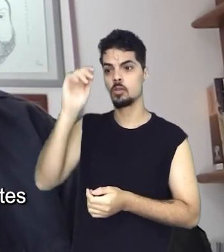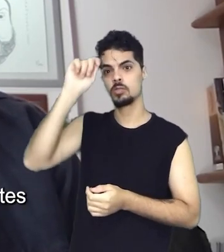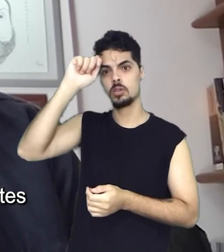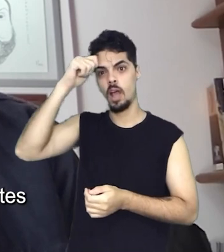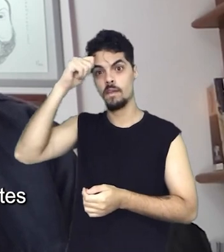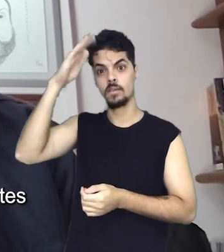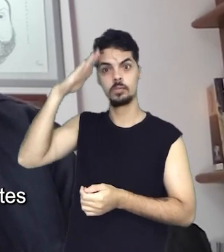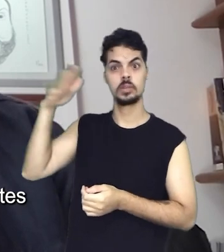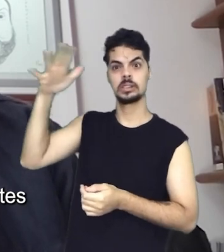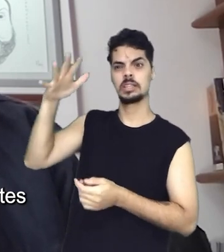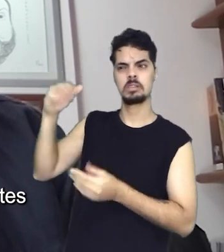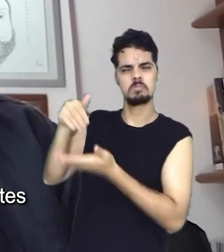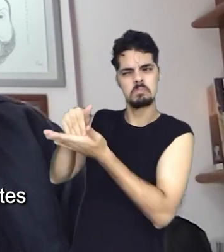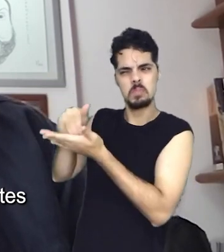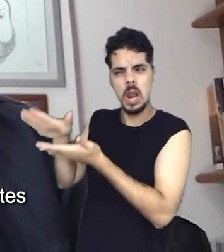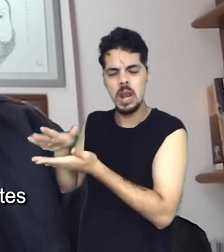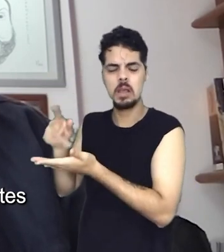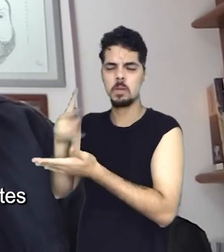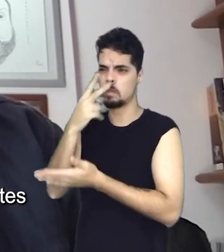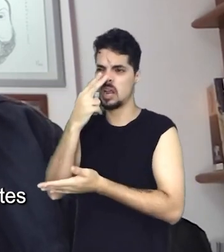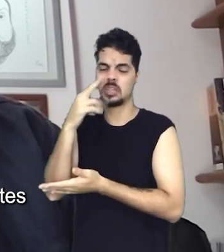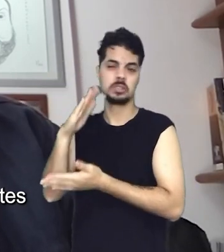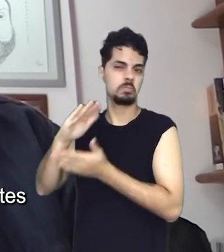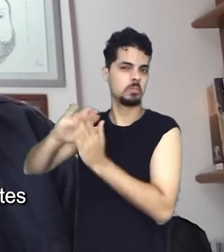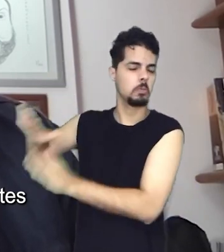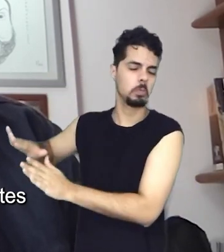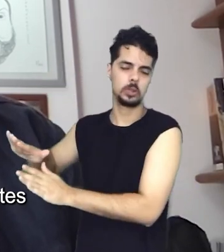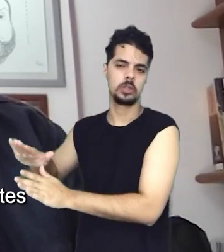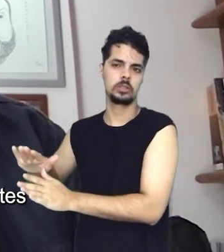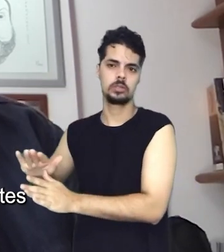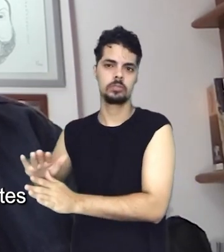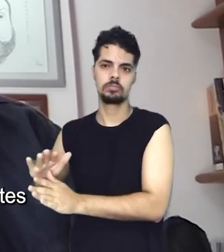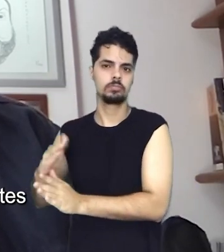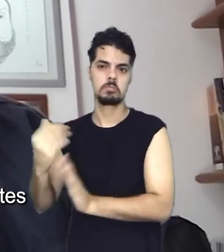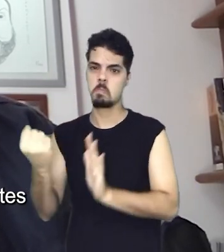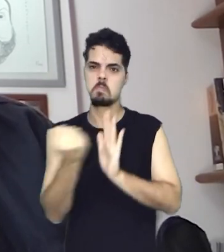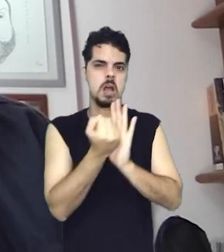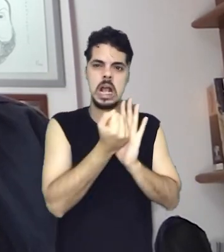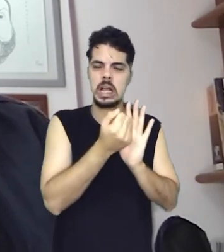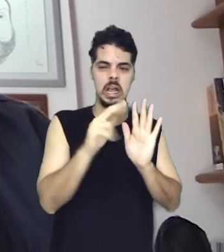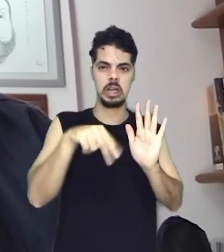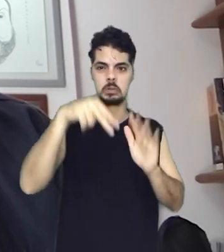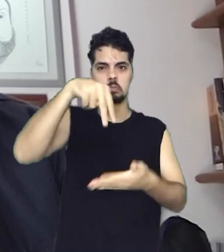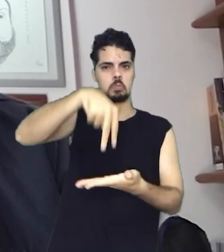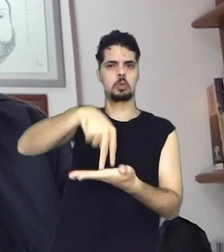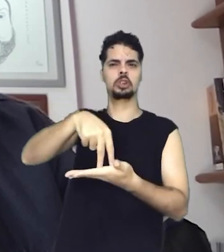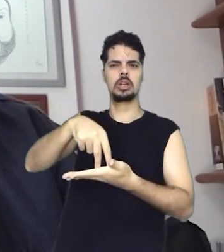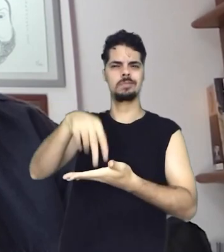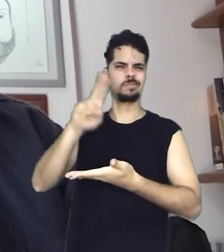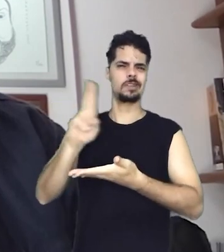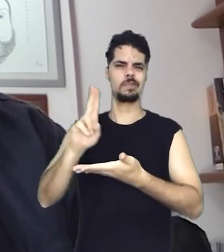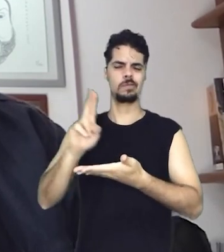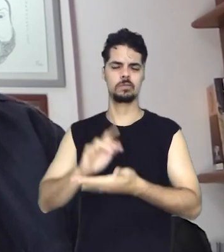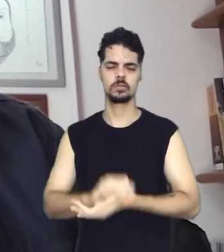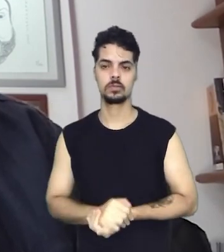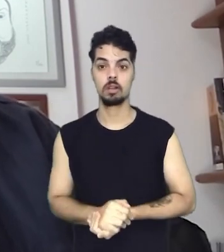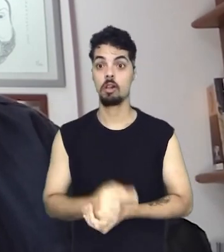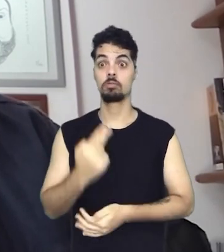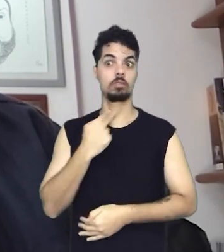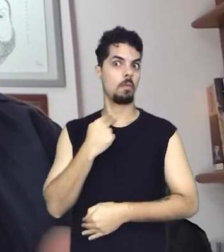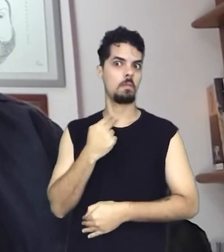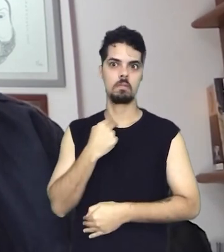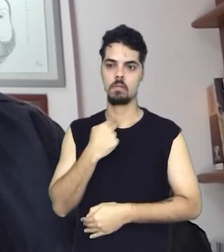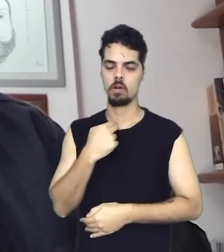extensão da Cidadania aos afrodescendentes livros e libertos da antiga colônia de Santo Amaro agora não se pode em